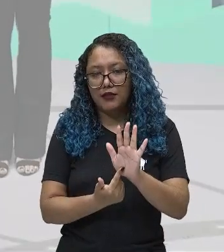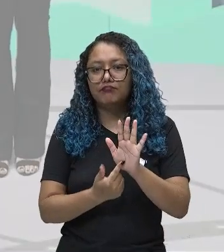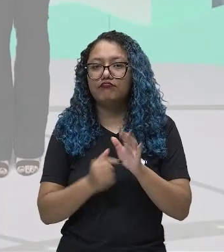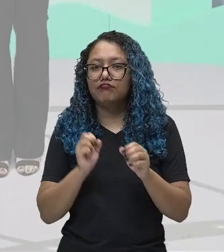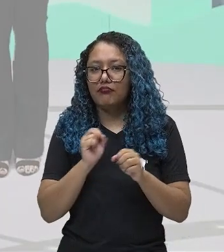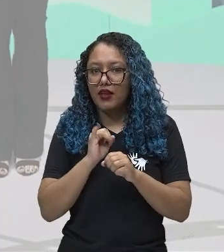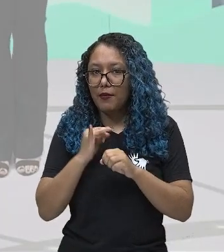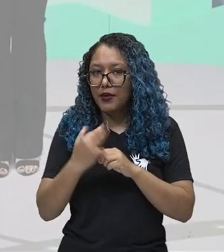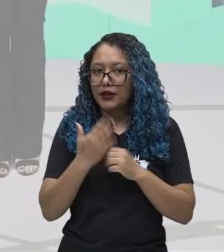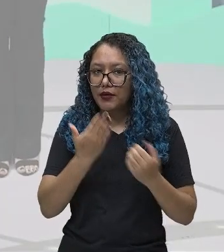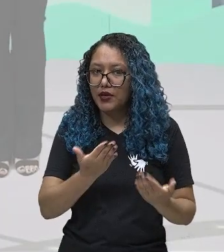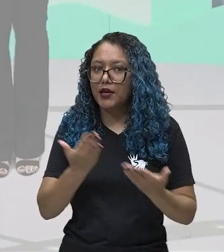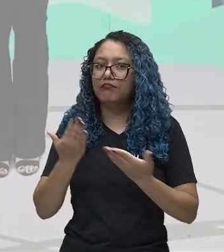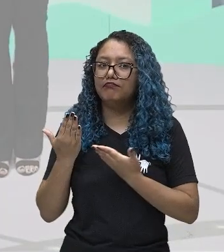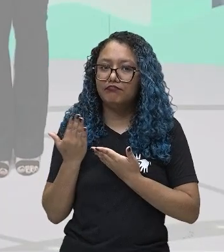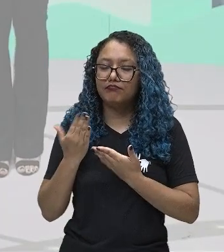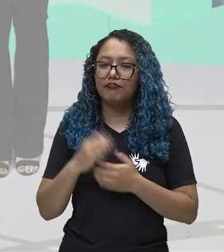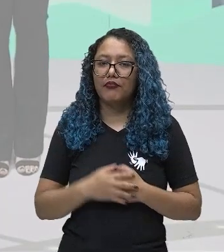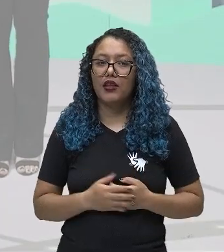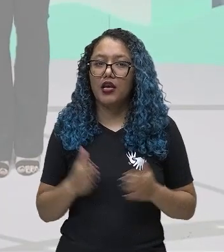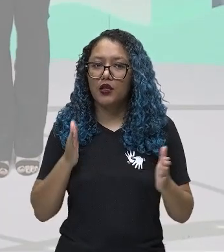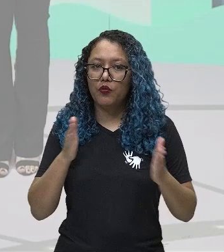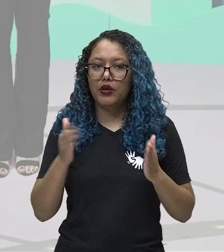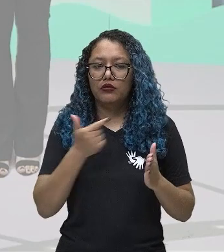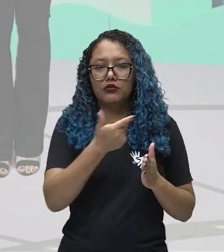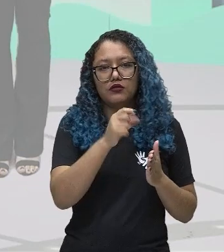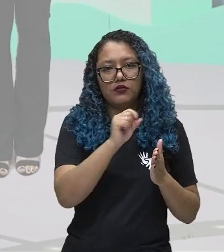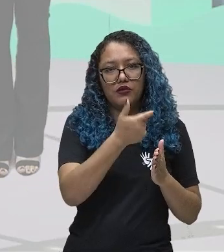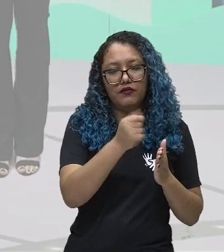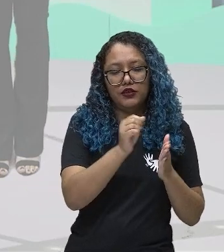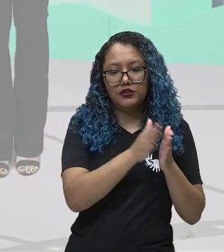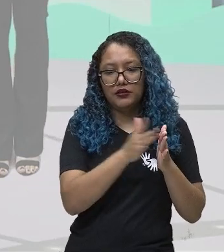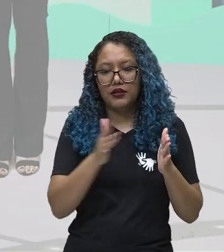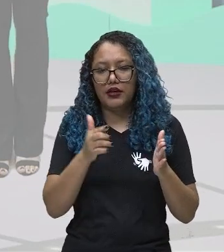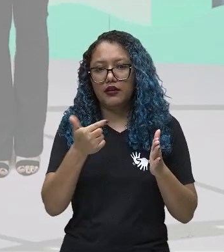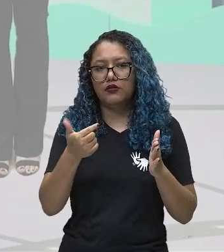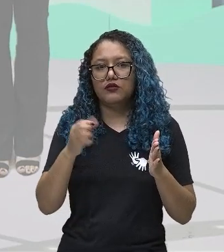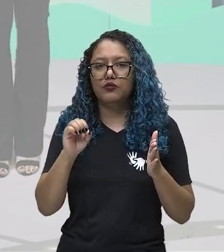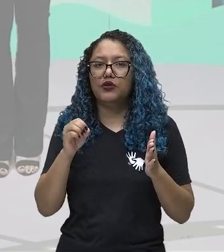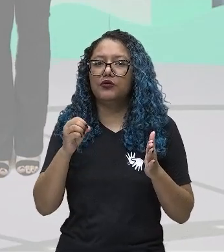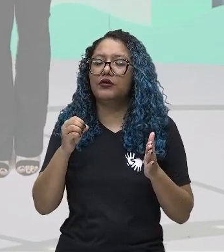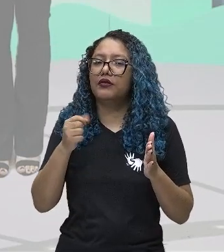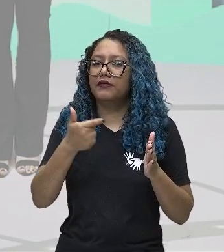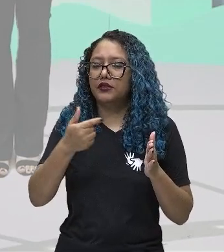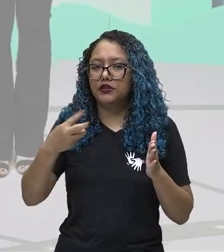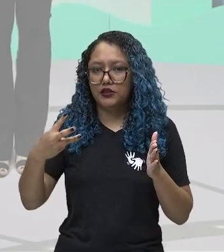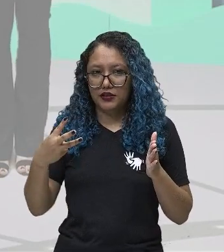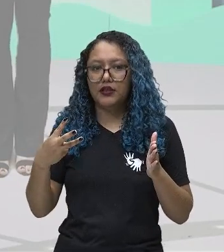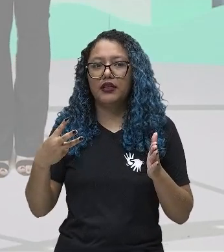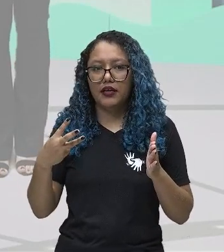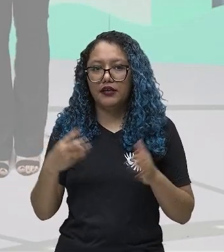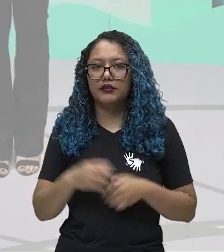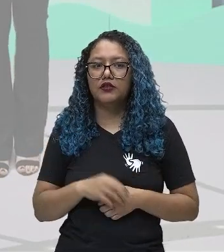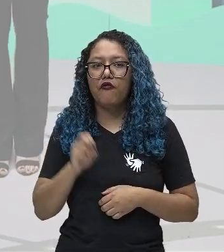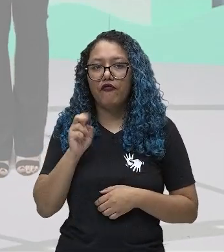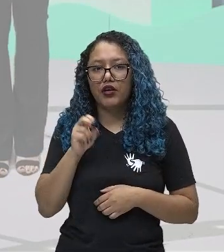do coronavírus, né, que ocorreu de 2020 a 2023, causada pelo